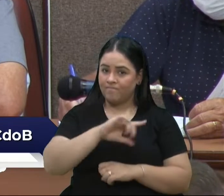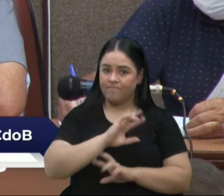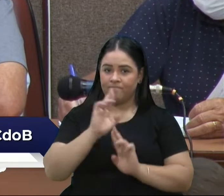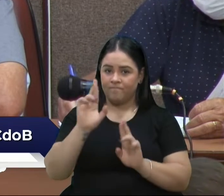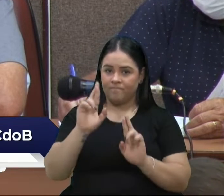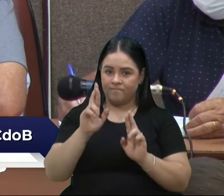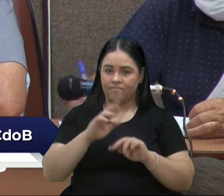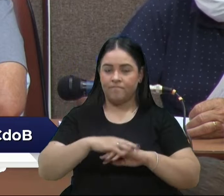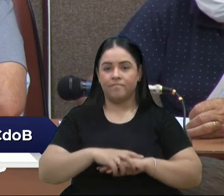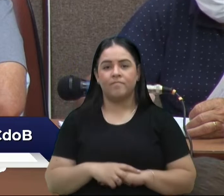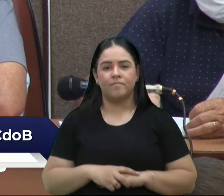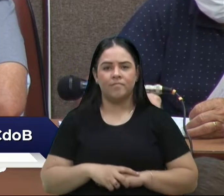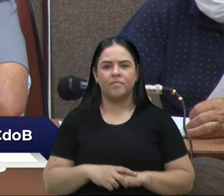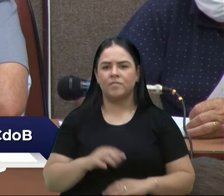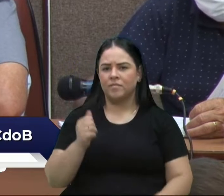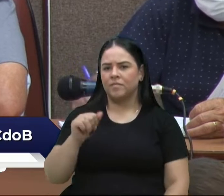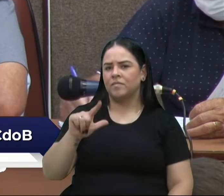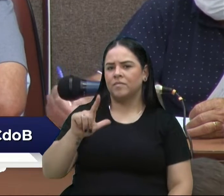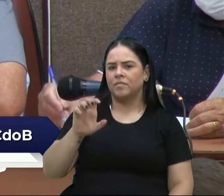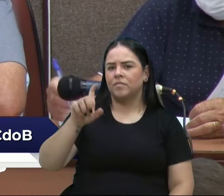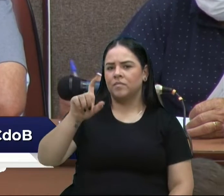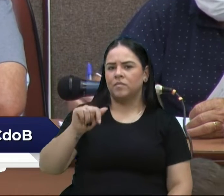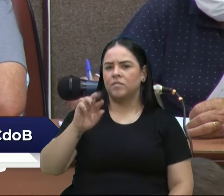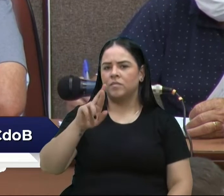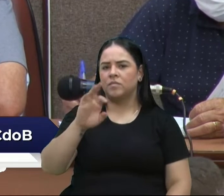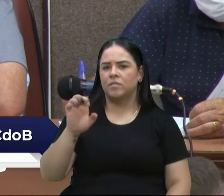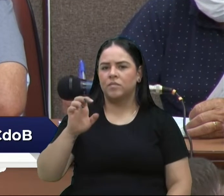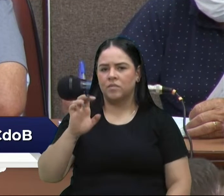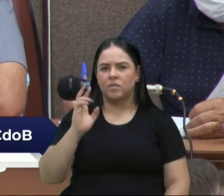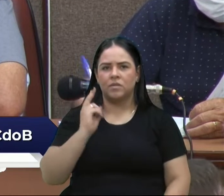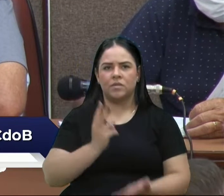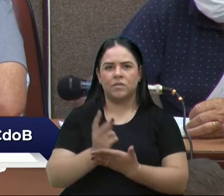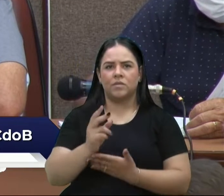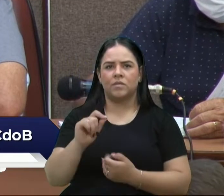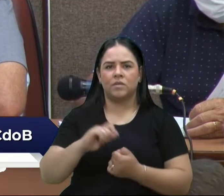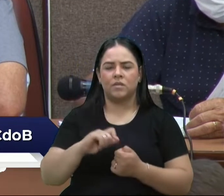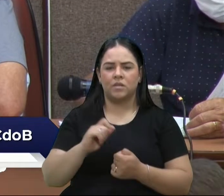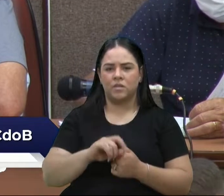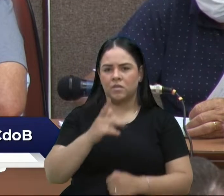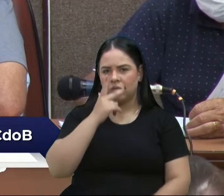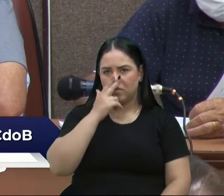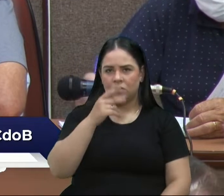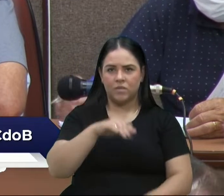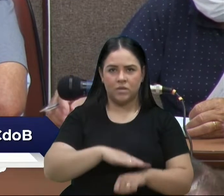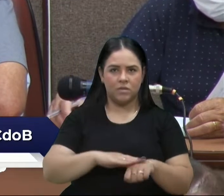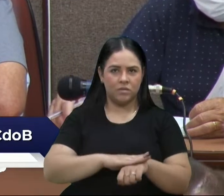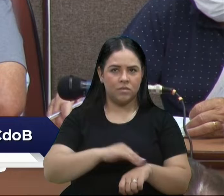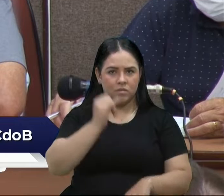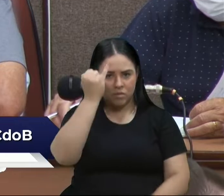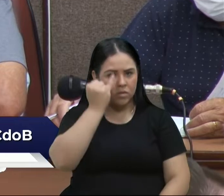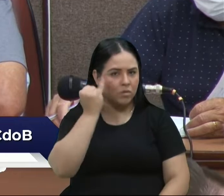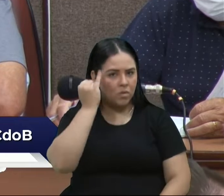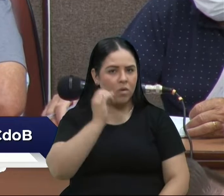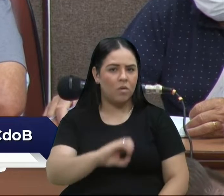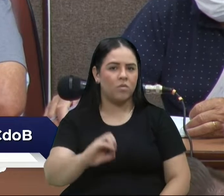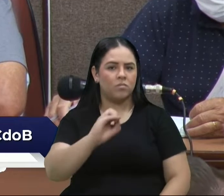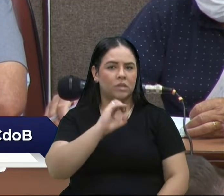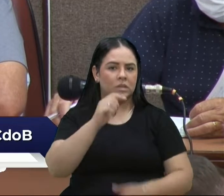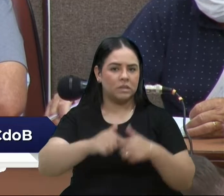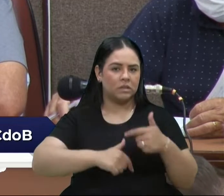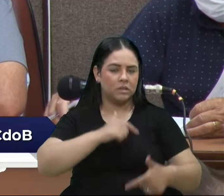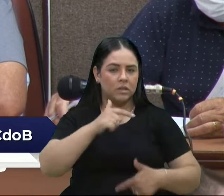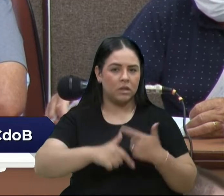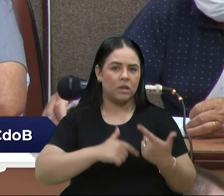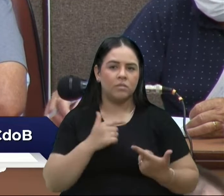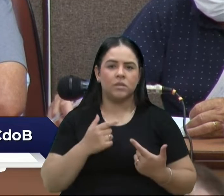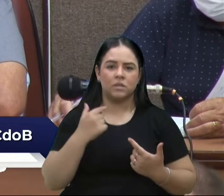o Alexandre, sei que tem feito, nós estamos comentando aqui com o D'Ambrosio, né? Que tem feito esse belo trabalho, passou